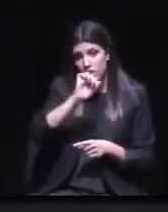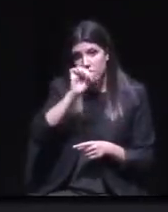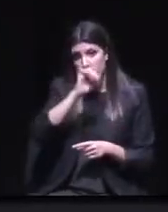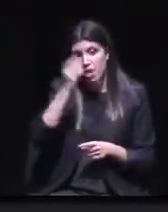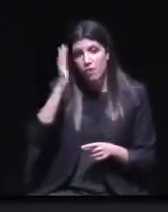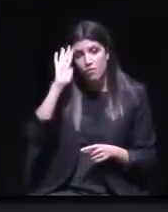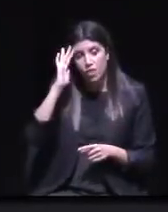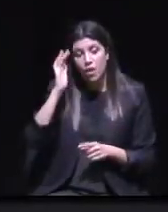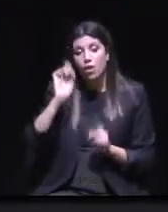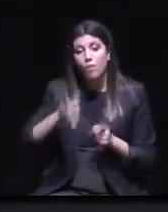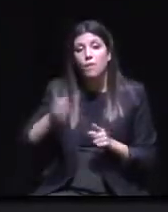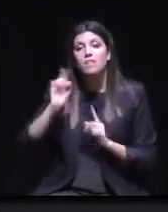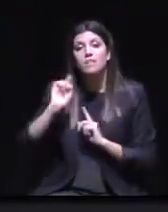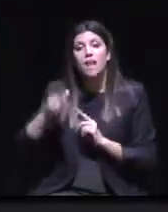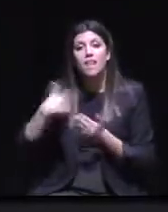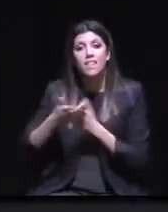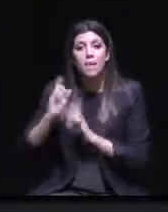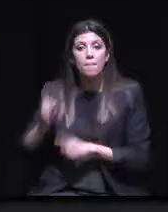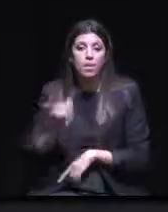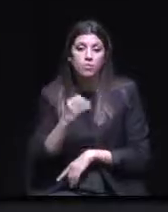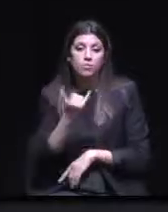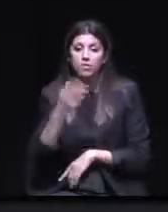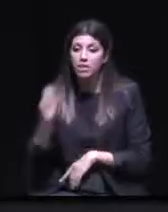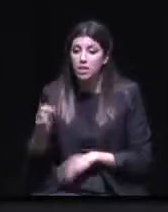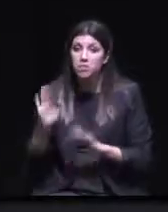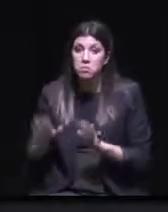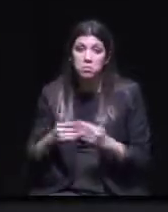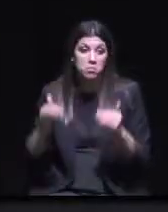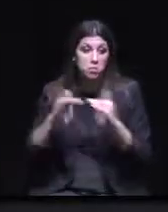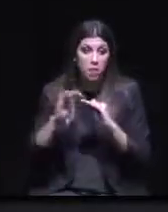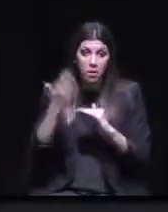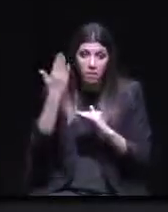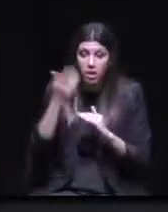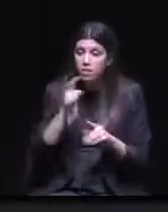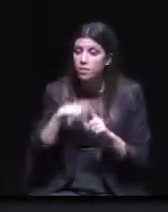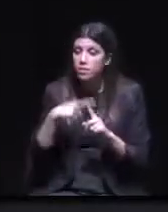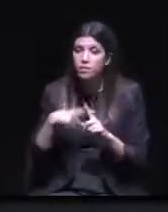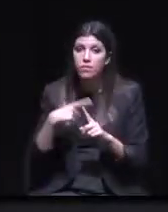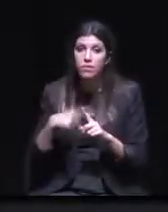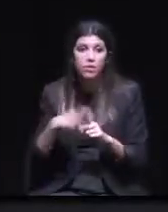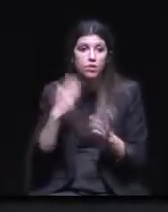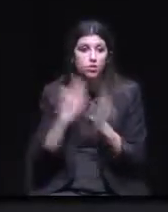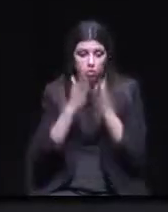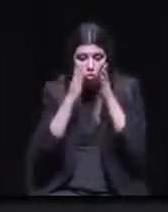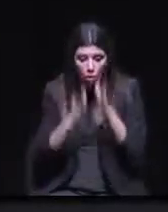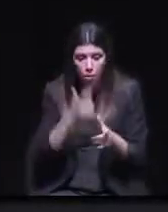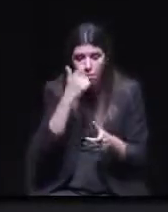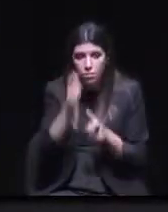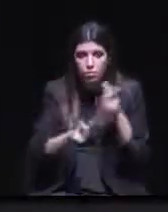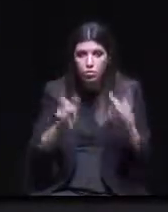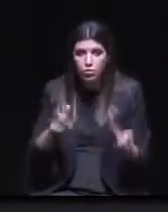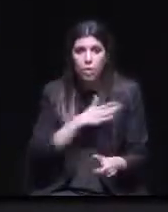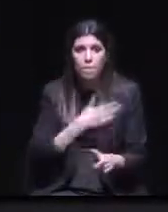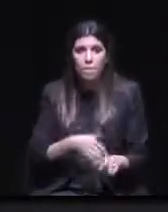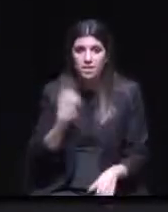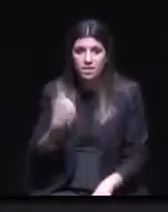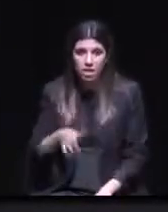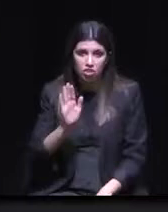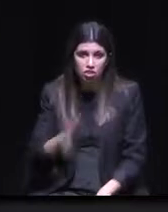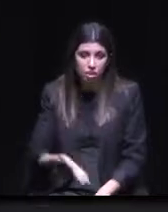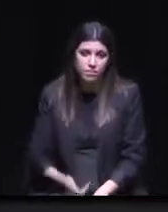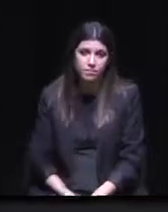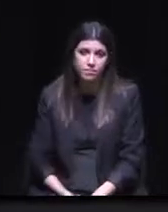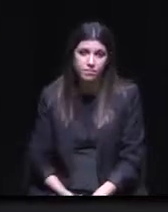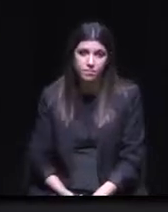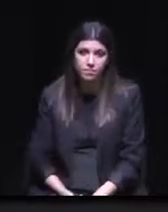já passou, para portadores do passe. No entanto, numa primeira fase, esse benefício será exclusivo apenas para quem já tem o passe